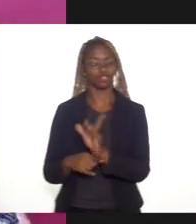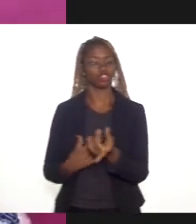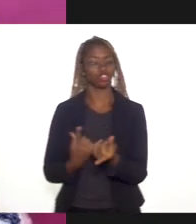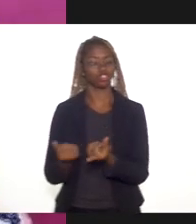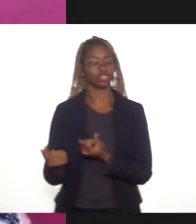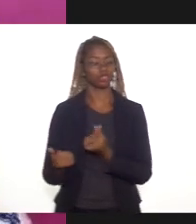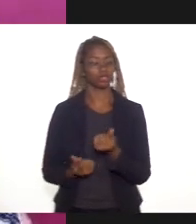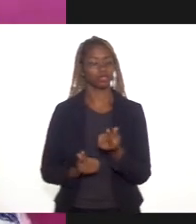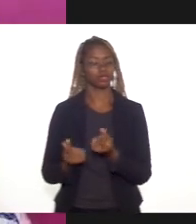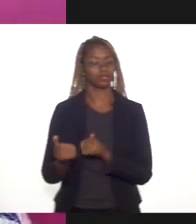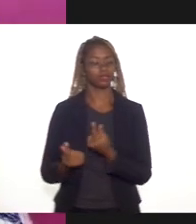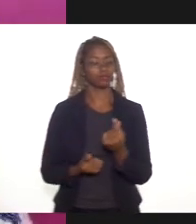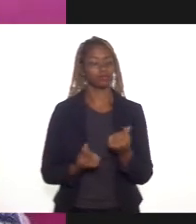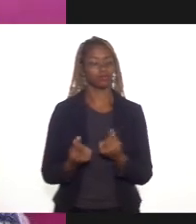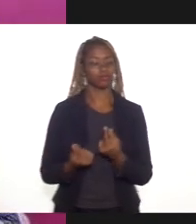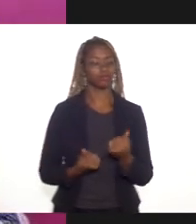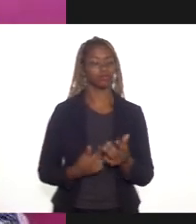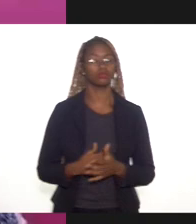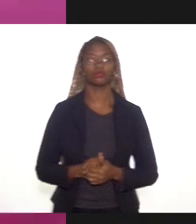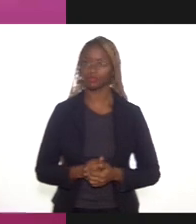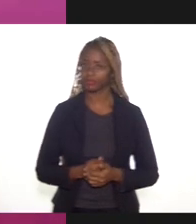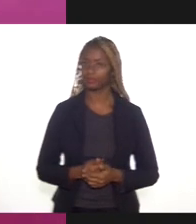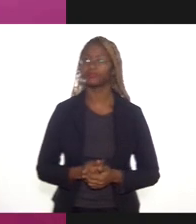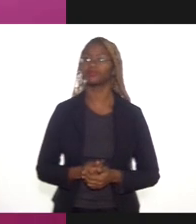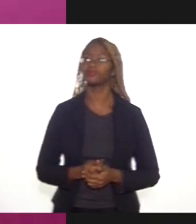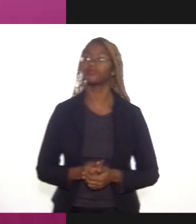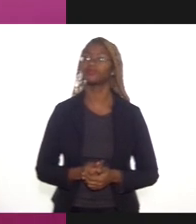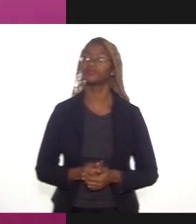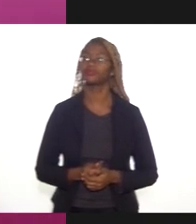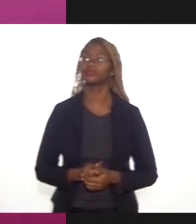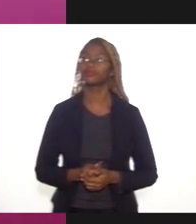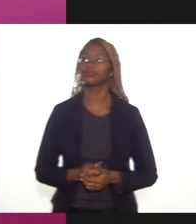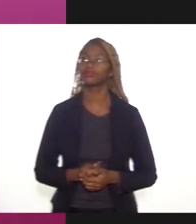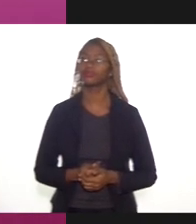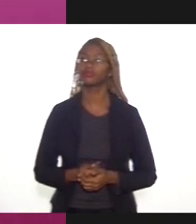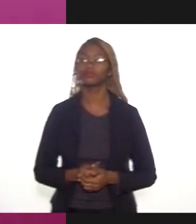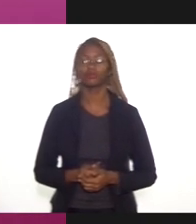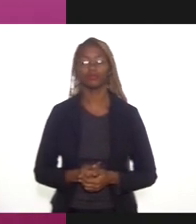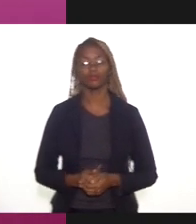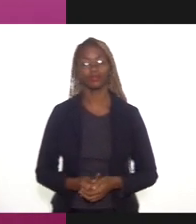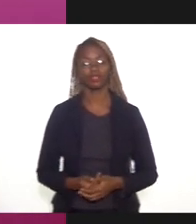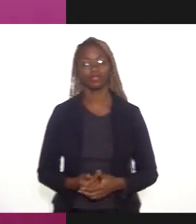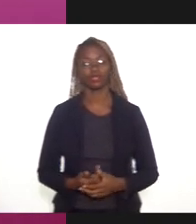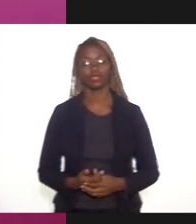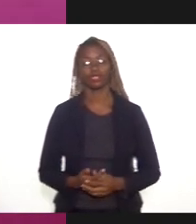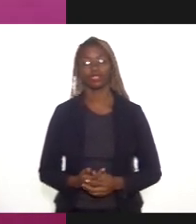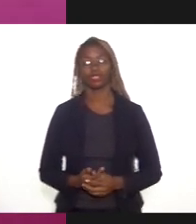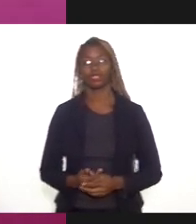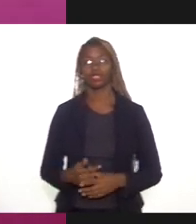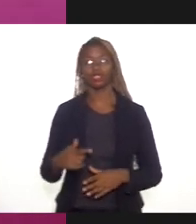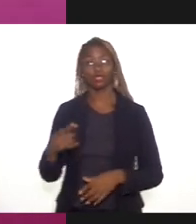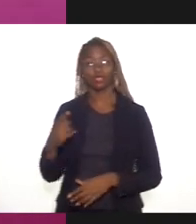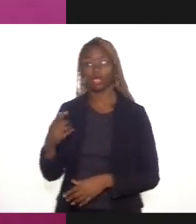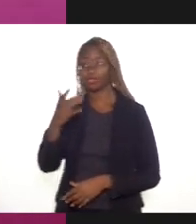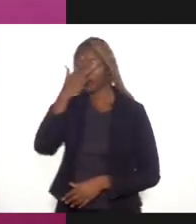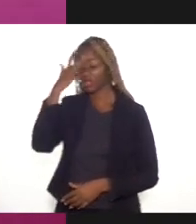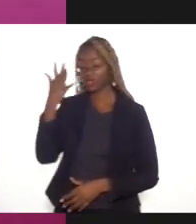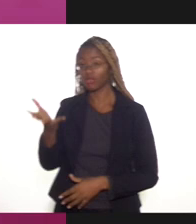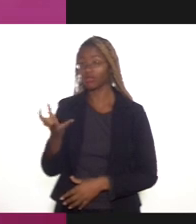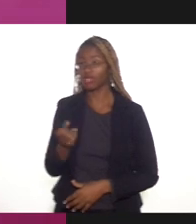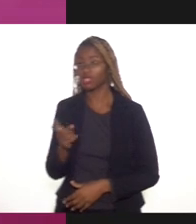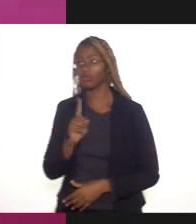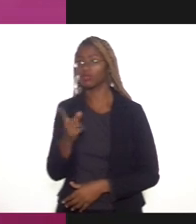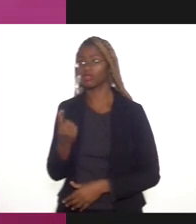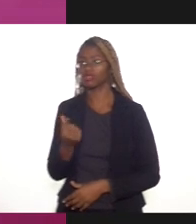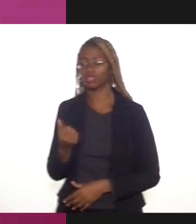do SuperaRio, que nem chegou nas mãos das pessoas. Então, isso tudo são